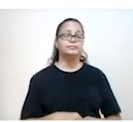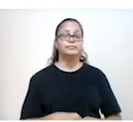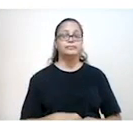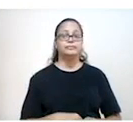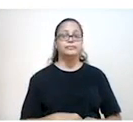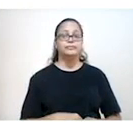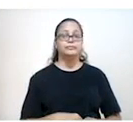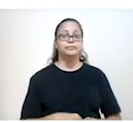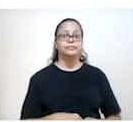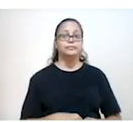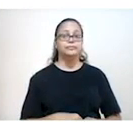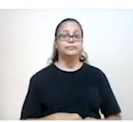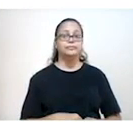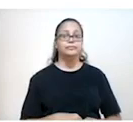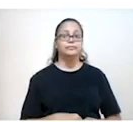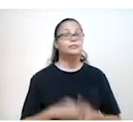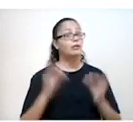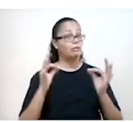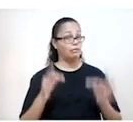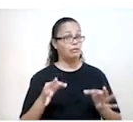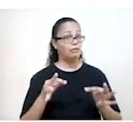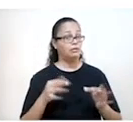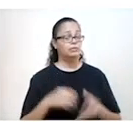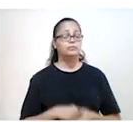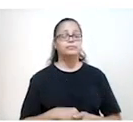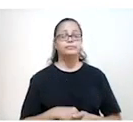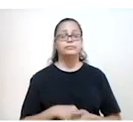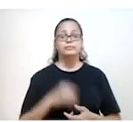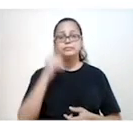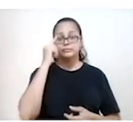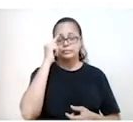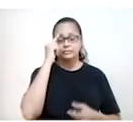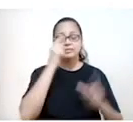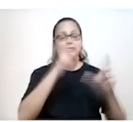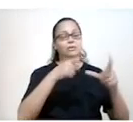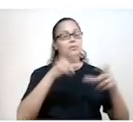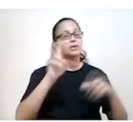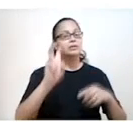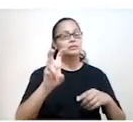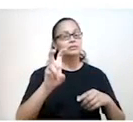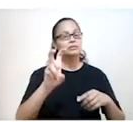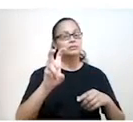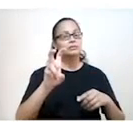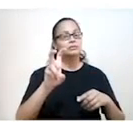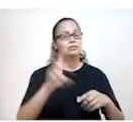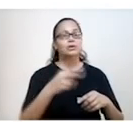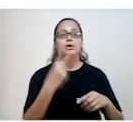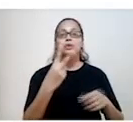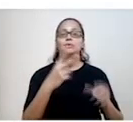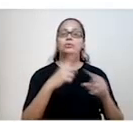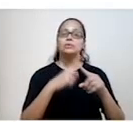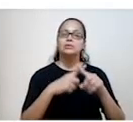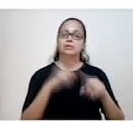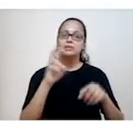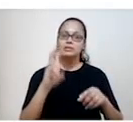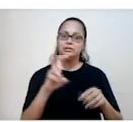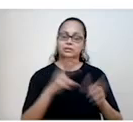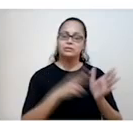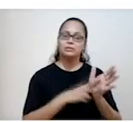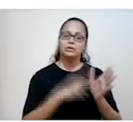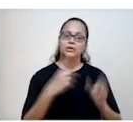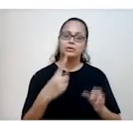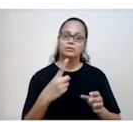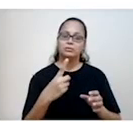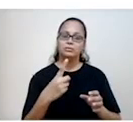também. Tá dando certo até agora. Posição 5, ó. 2 vezes 5 menos 1. 2 vezes